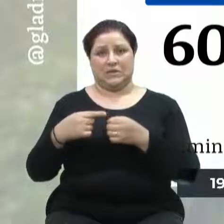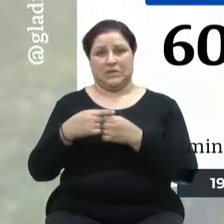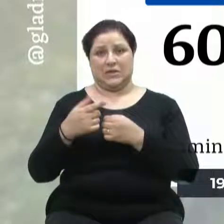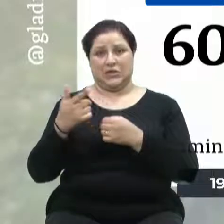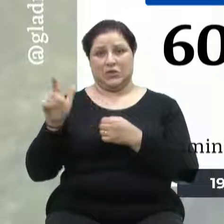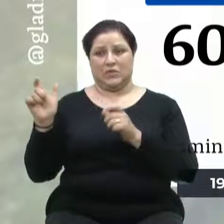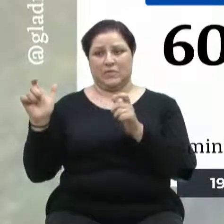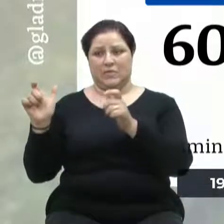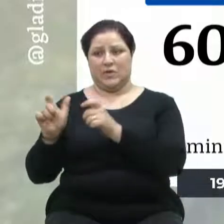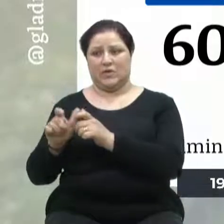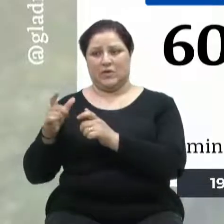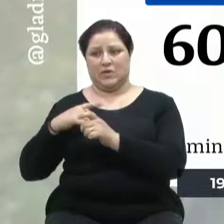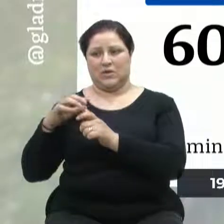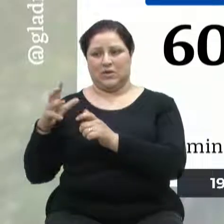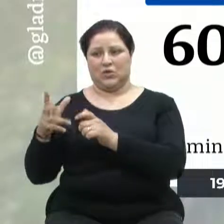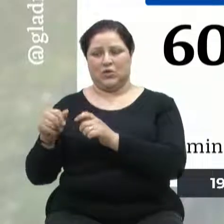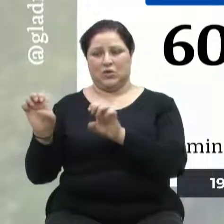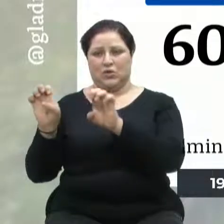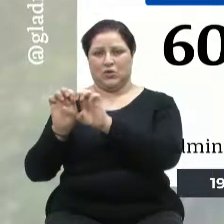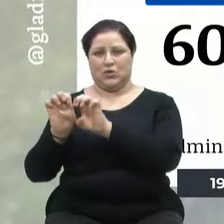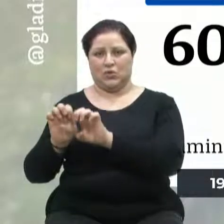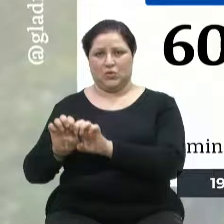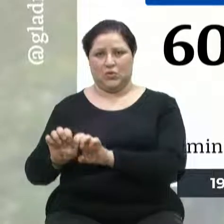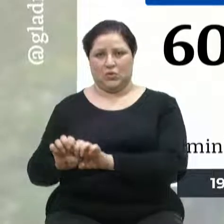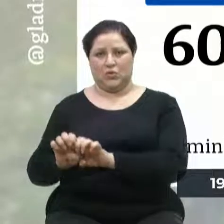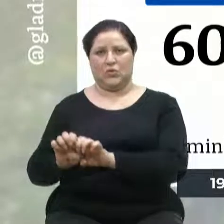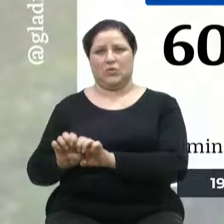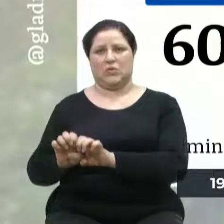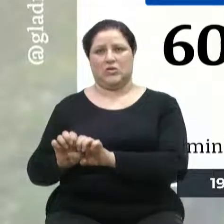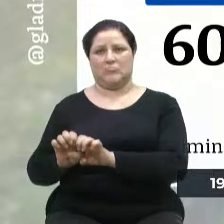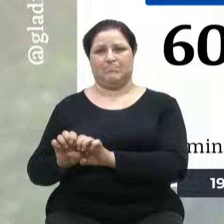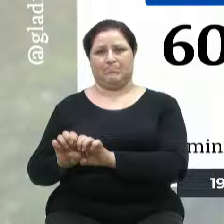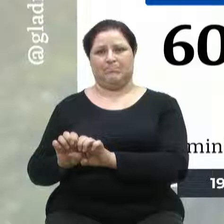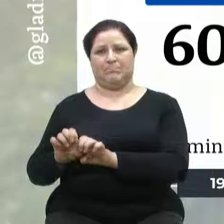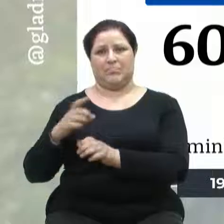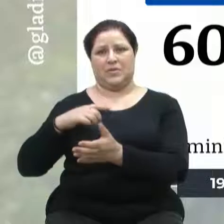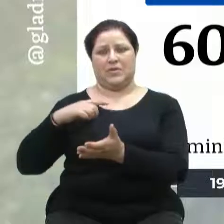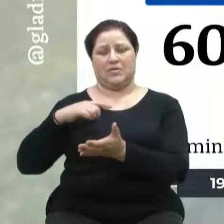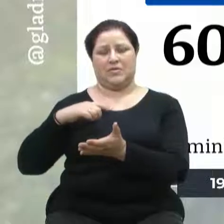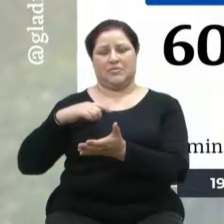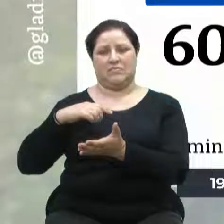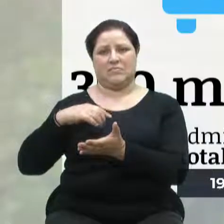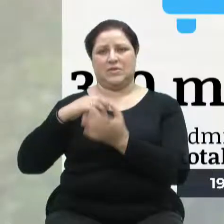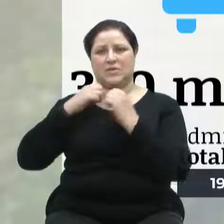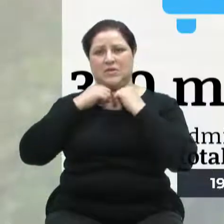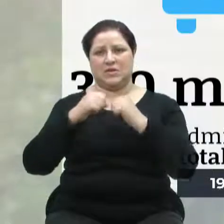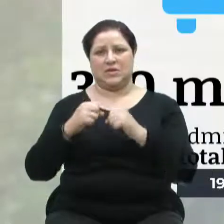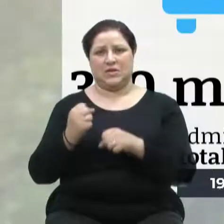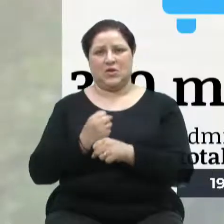Risso têm toda uma estrutura, né, de secretaria de obras.